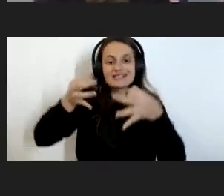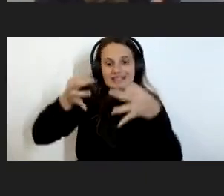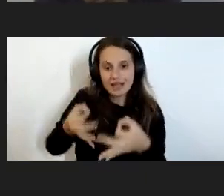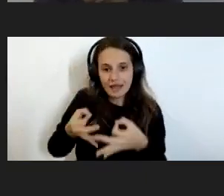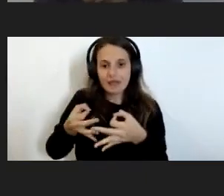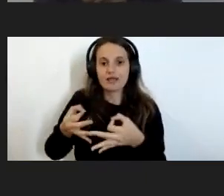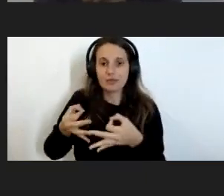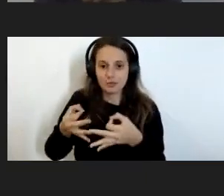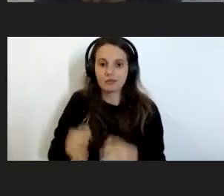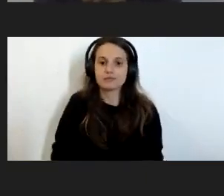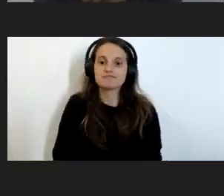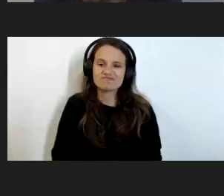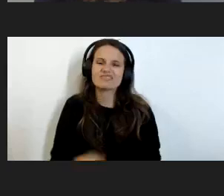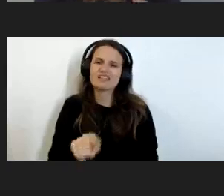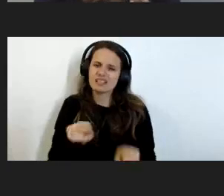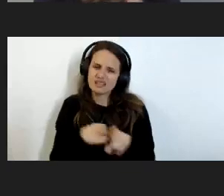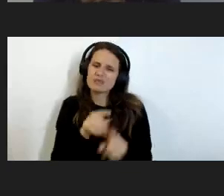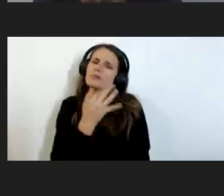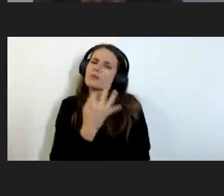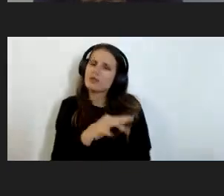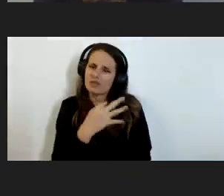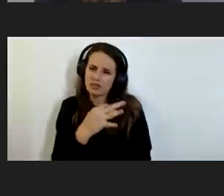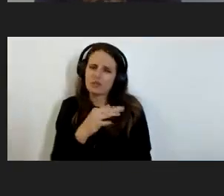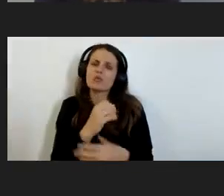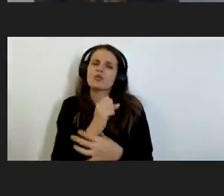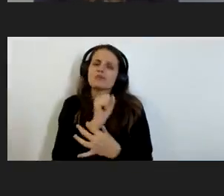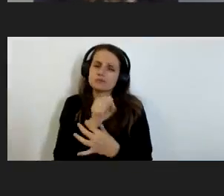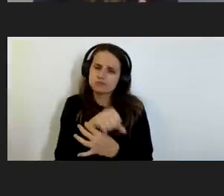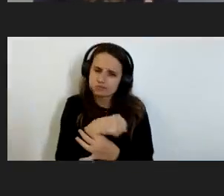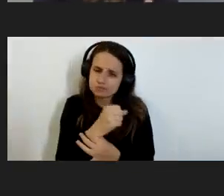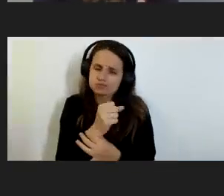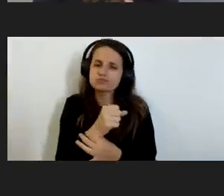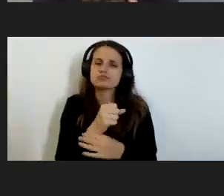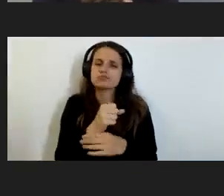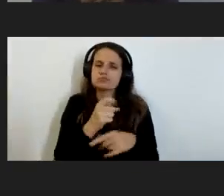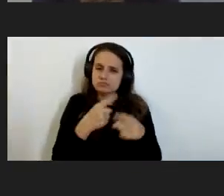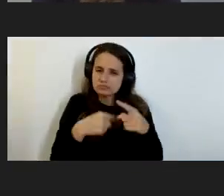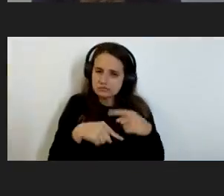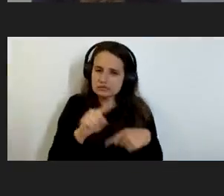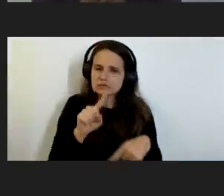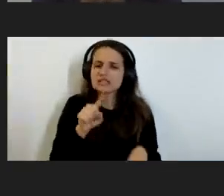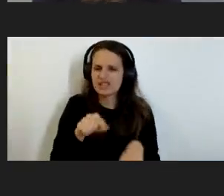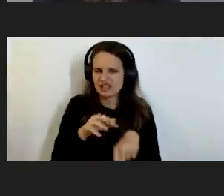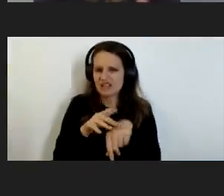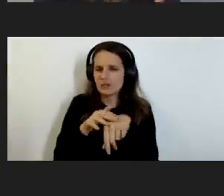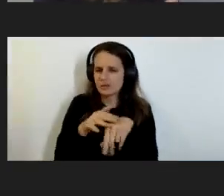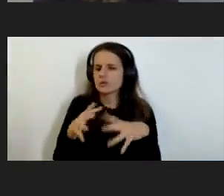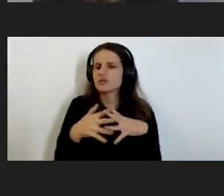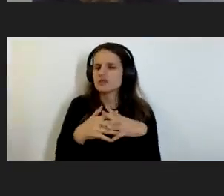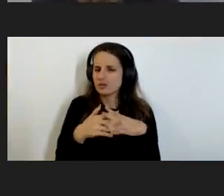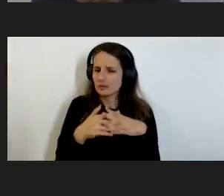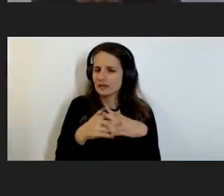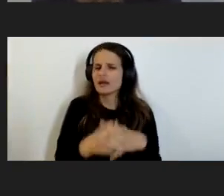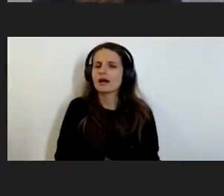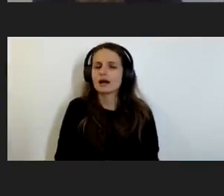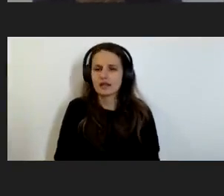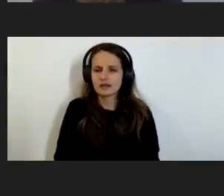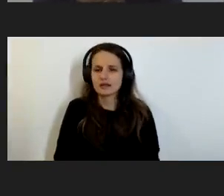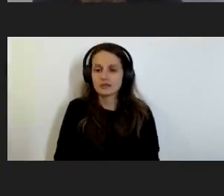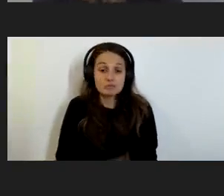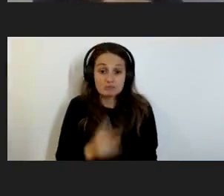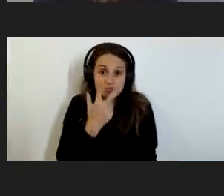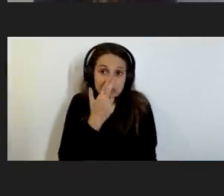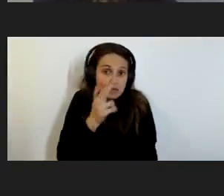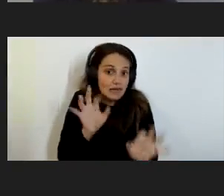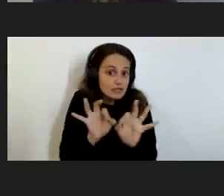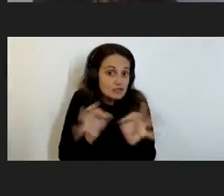E a reabilitação é muito dolorida, é muito delicada, é uma doença bem complicada de se tratar. Ela parece uma síndrome